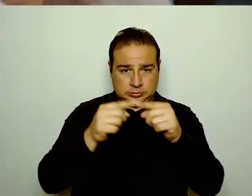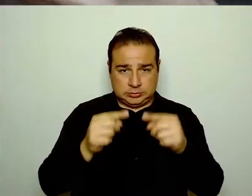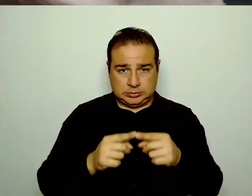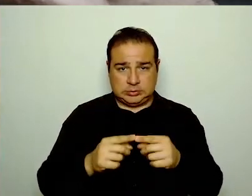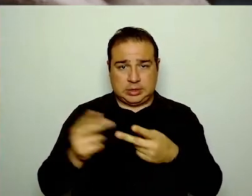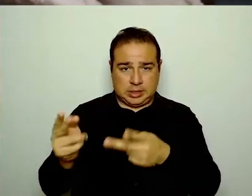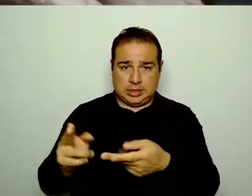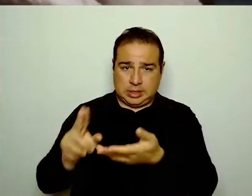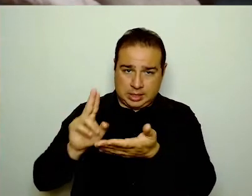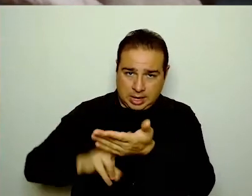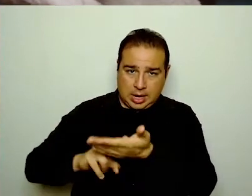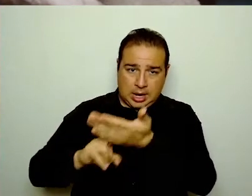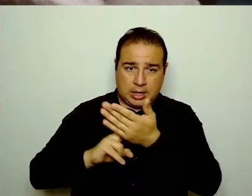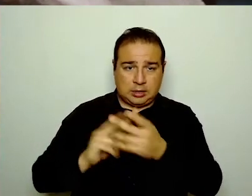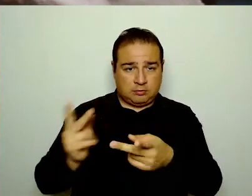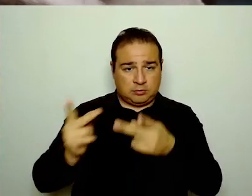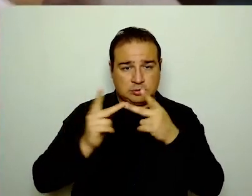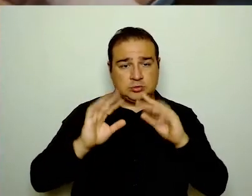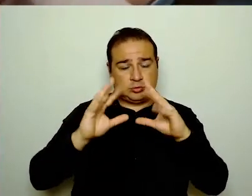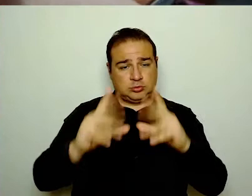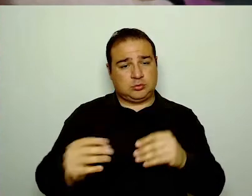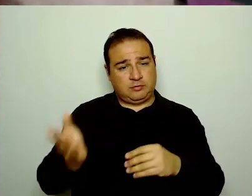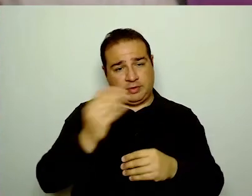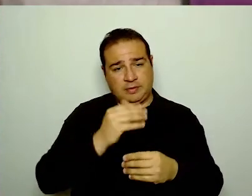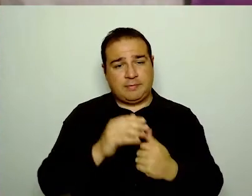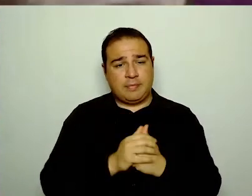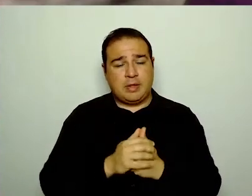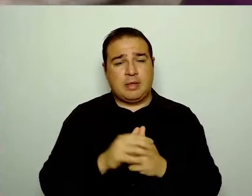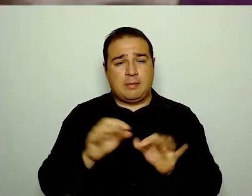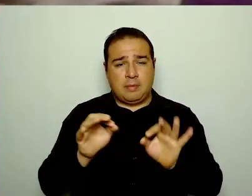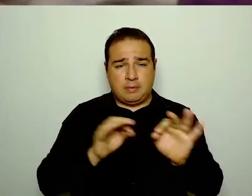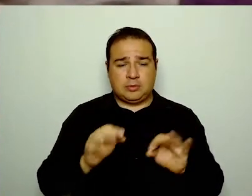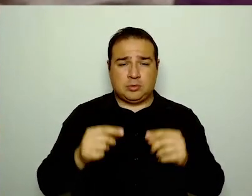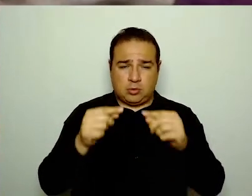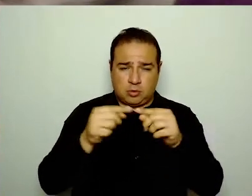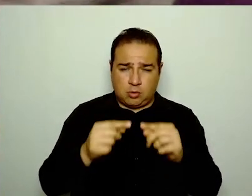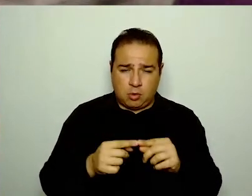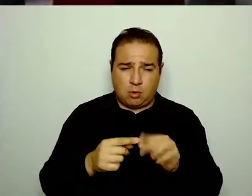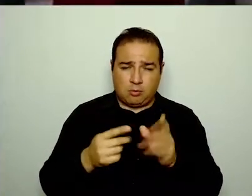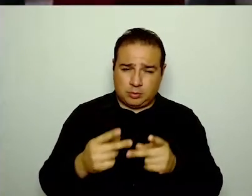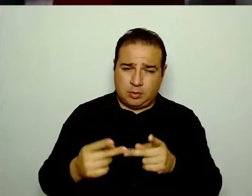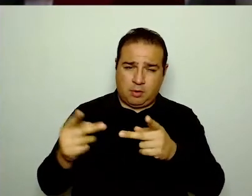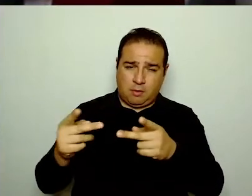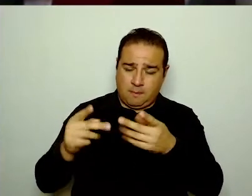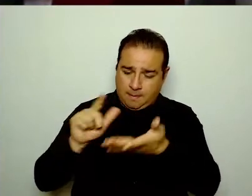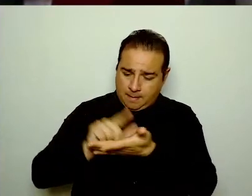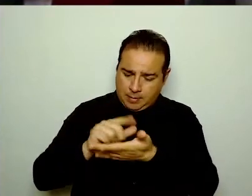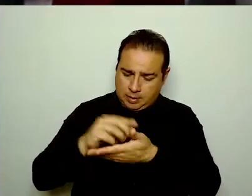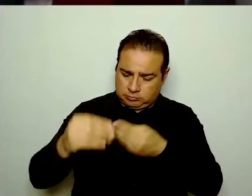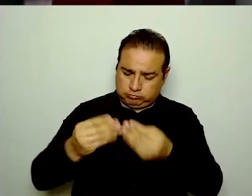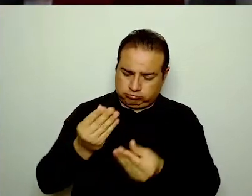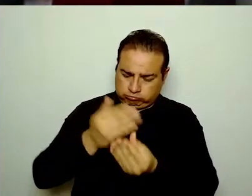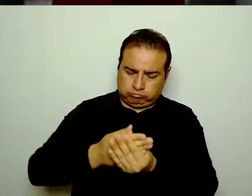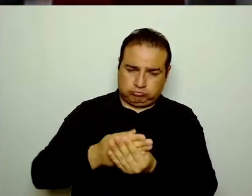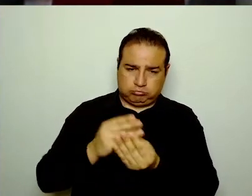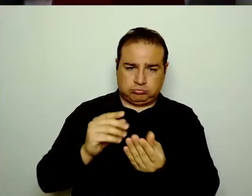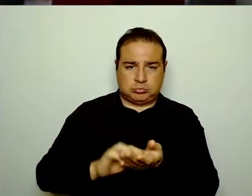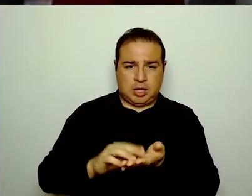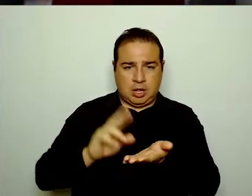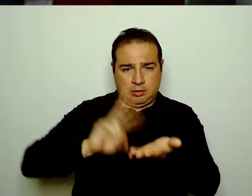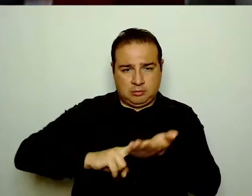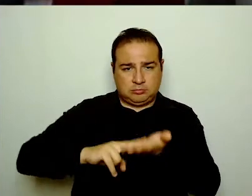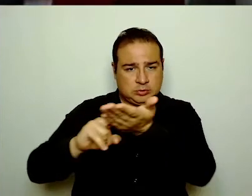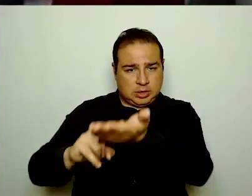emitir as cartas de convocação dos mesários e, em seguida, essas convocações eram entregues aos mesários